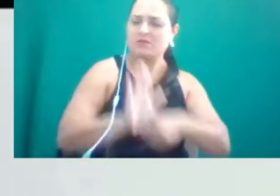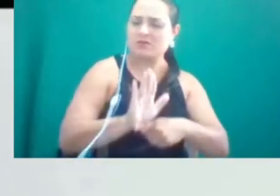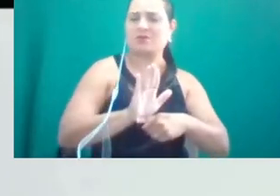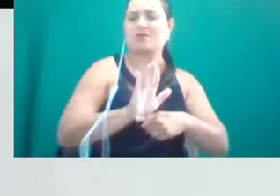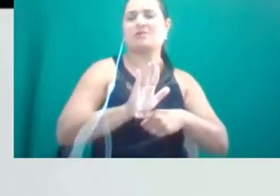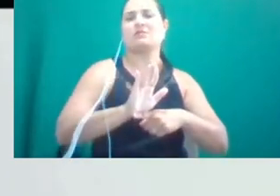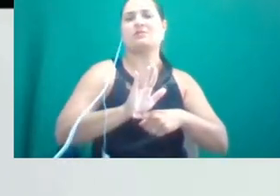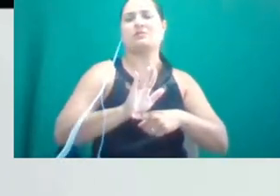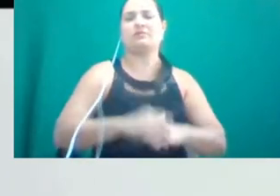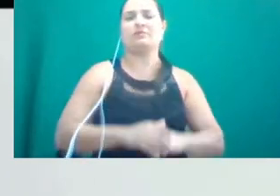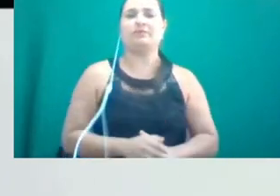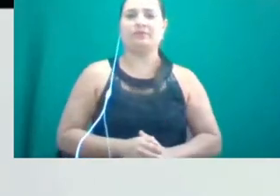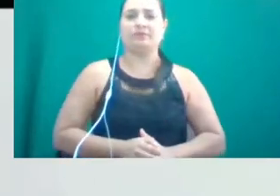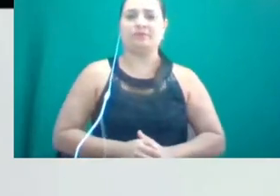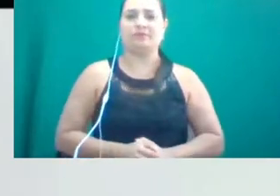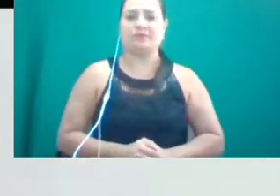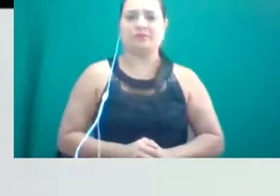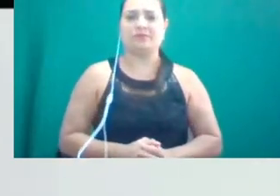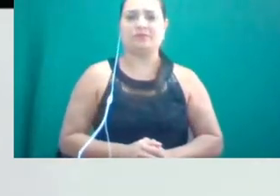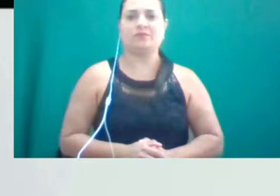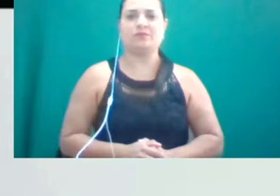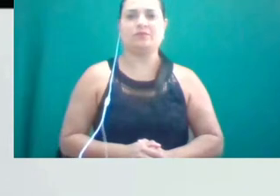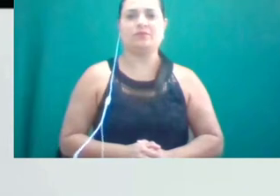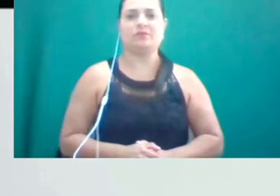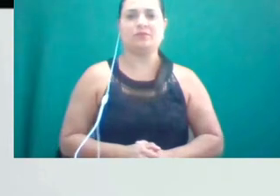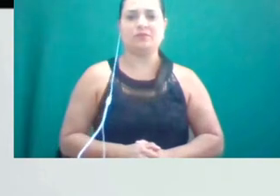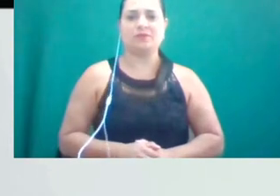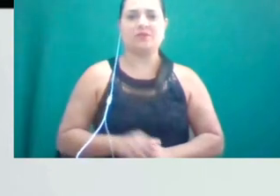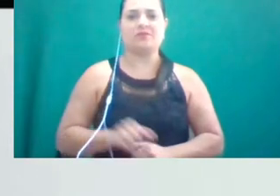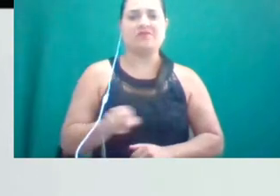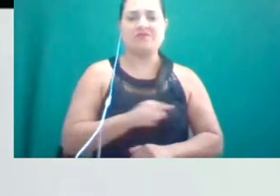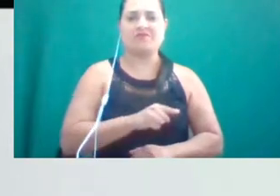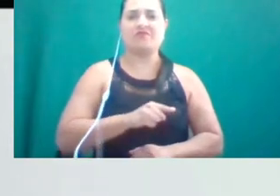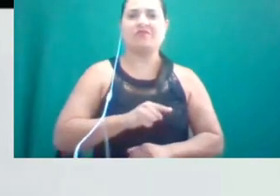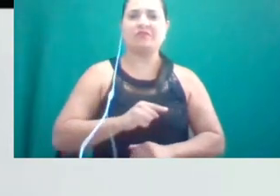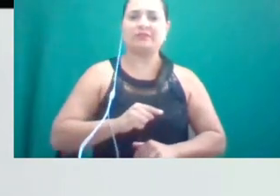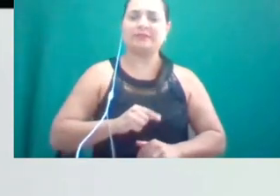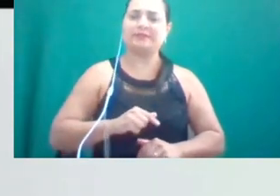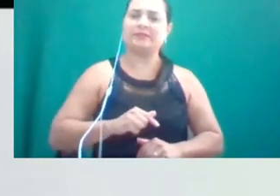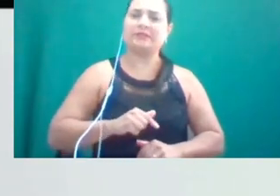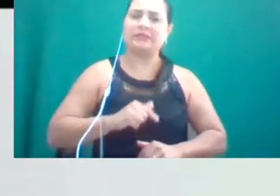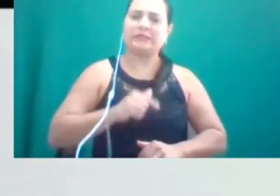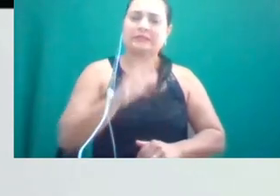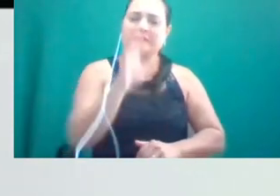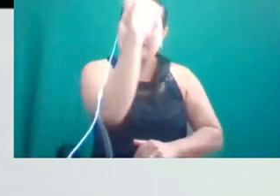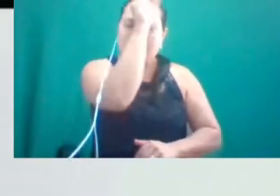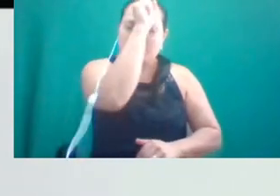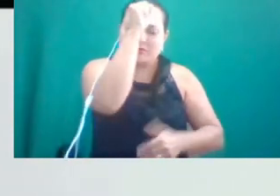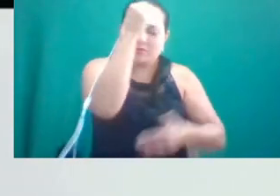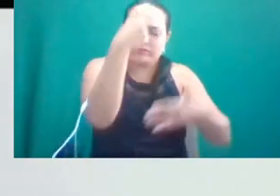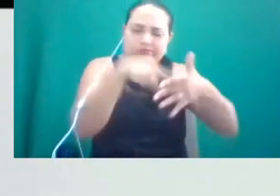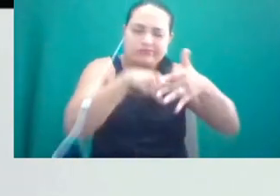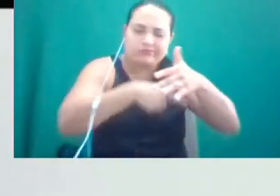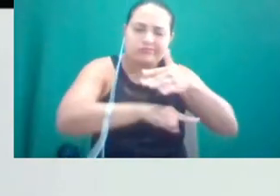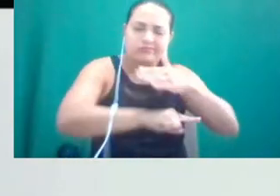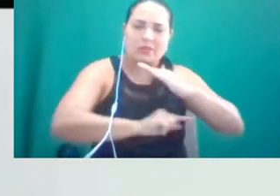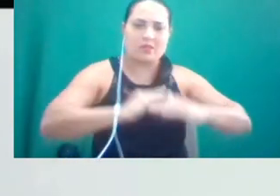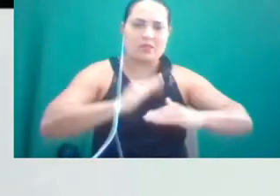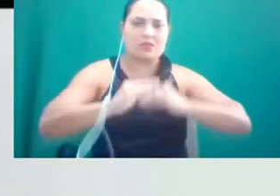cursos, por mais que vocês obtenham outros diplomas, outros títulos, nunca permitam que o